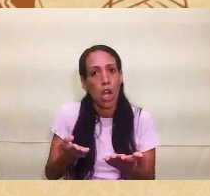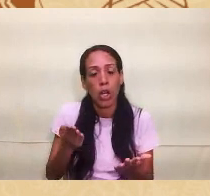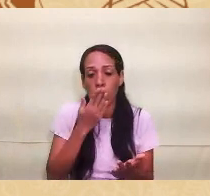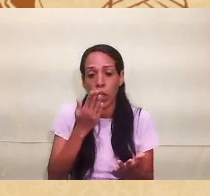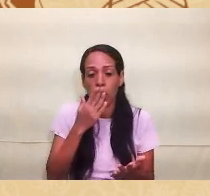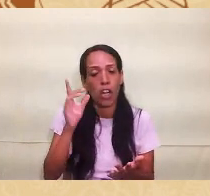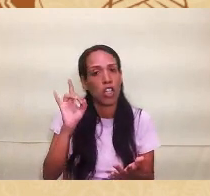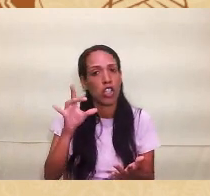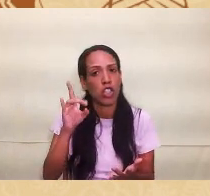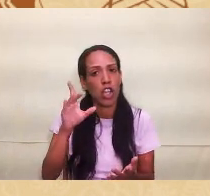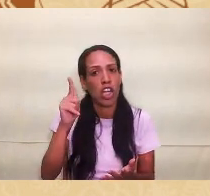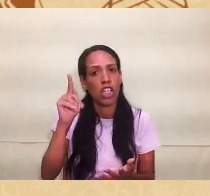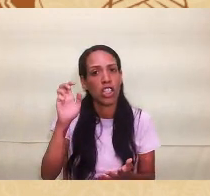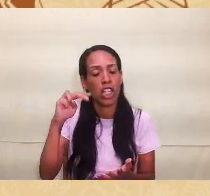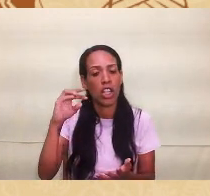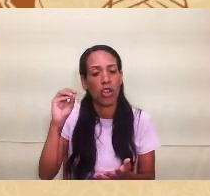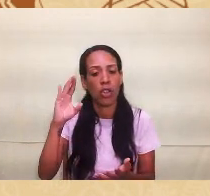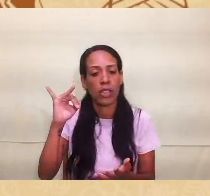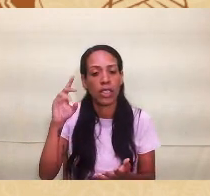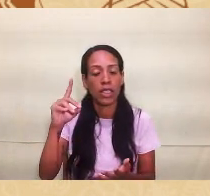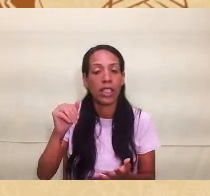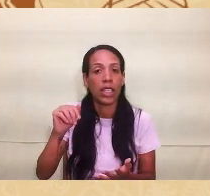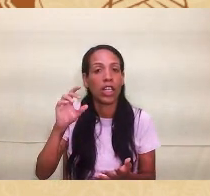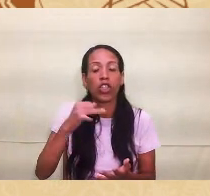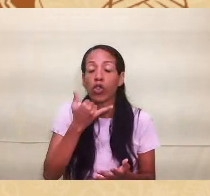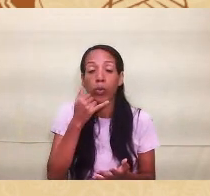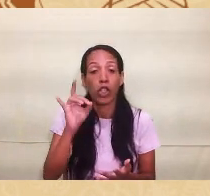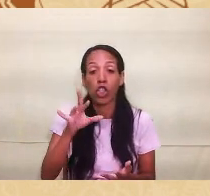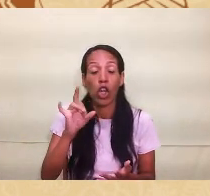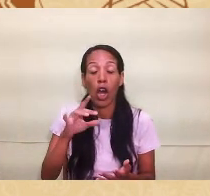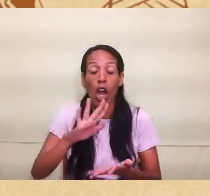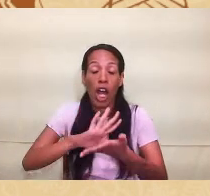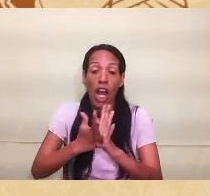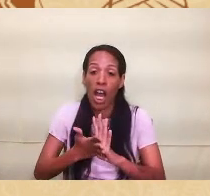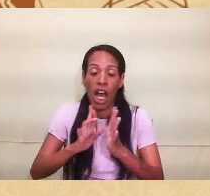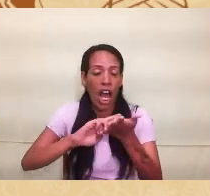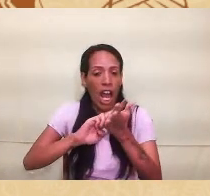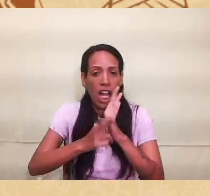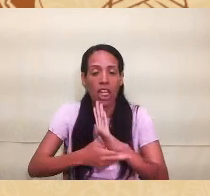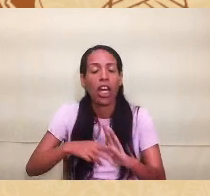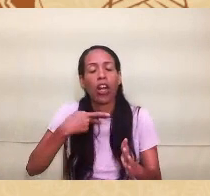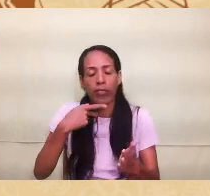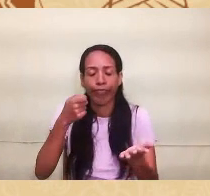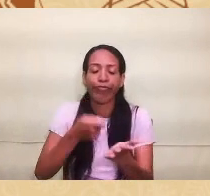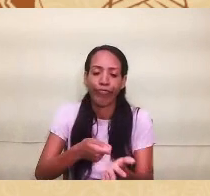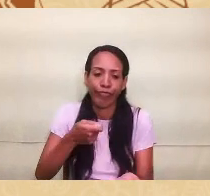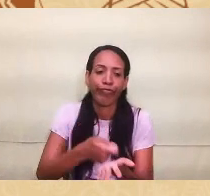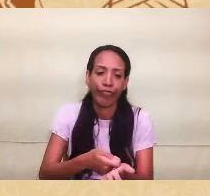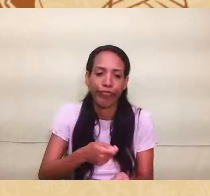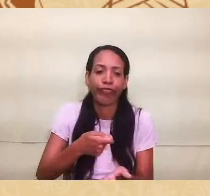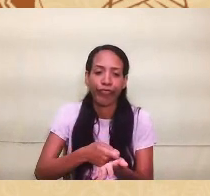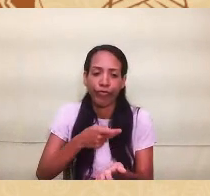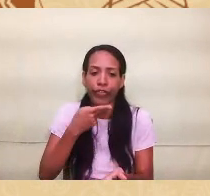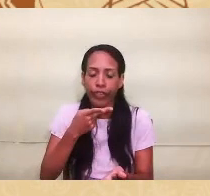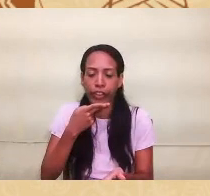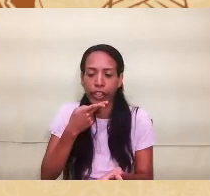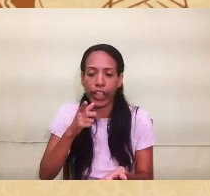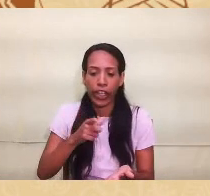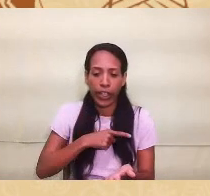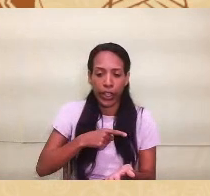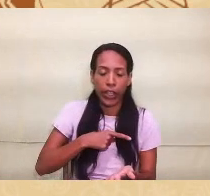só o genocídio, desculpa, o racismo, que já é muito. Eu vou insistir sempre nessa ideia. O racismo tem uma